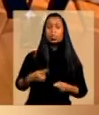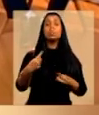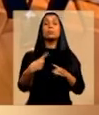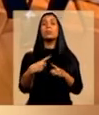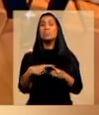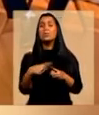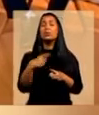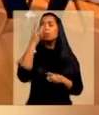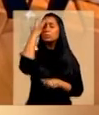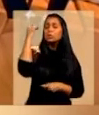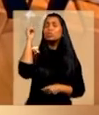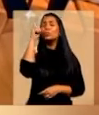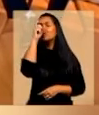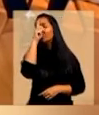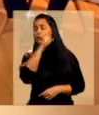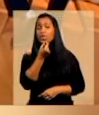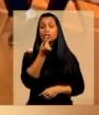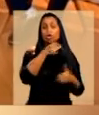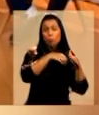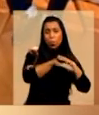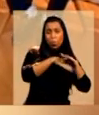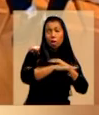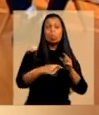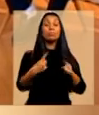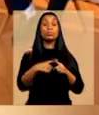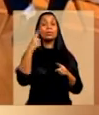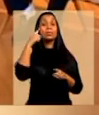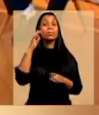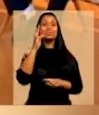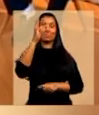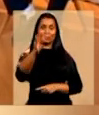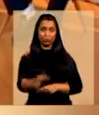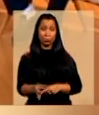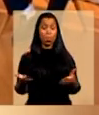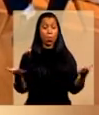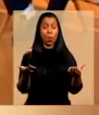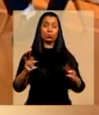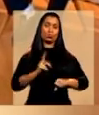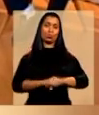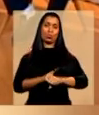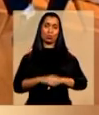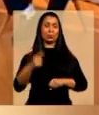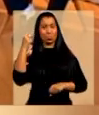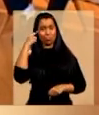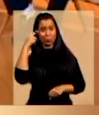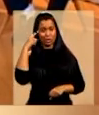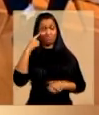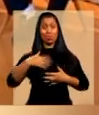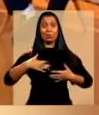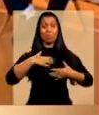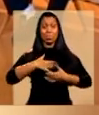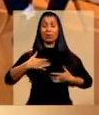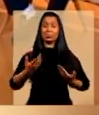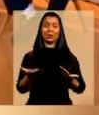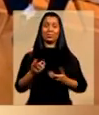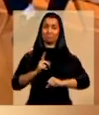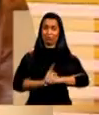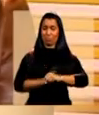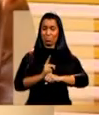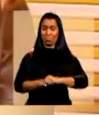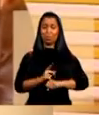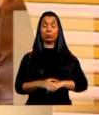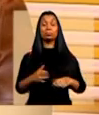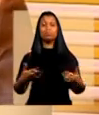que as pessoas têm muita dificuldade de poupar? Porque eles não pensam no futuro, eles pensam no momento. Então, é no prazer